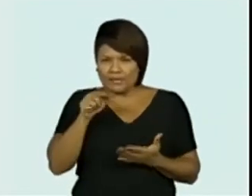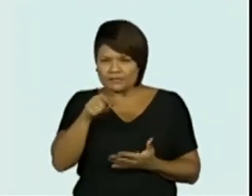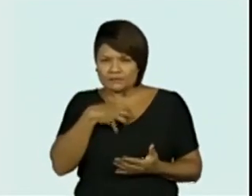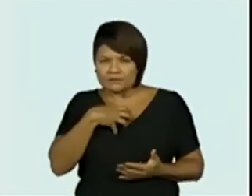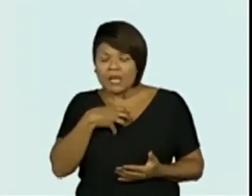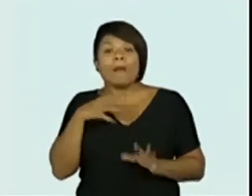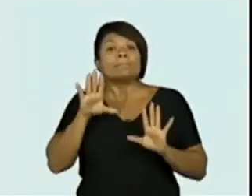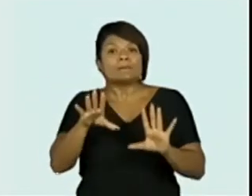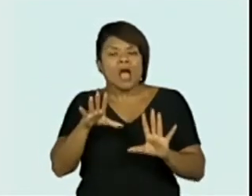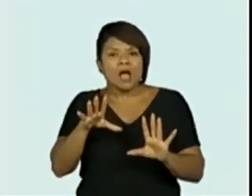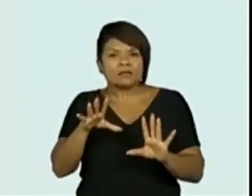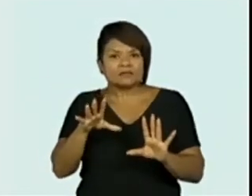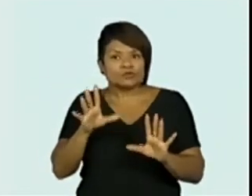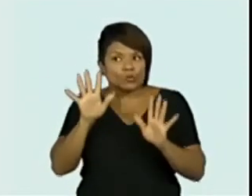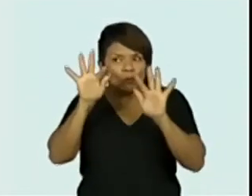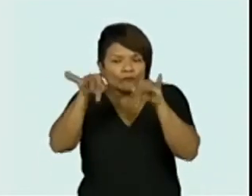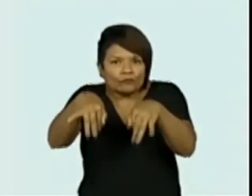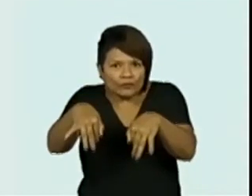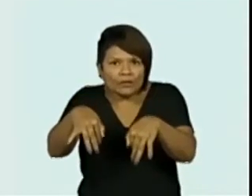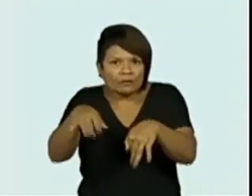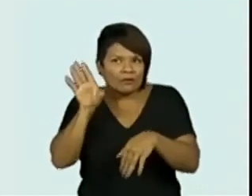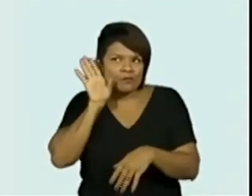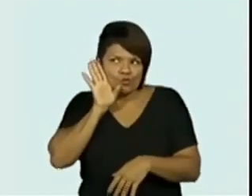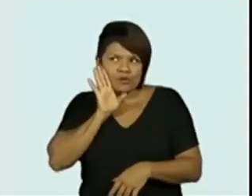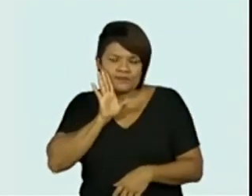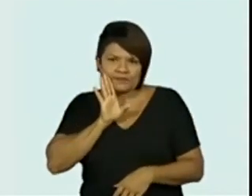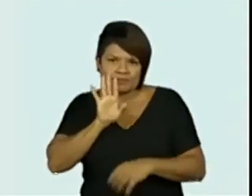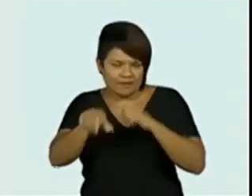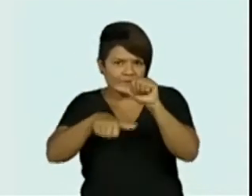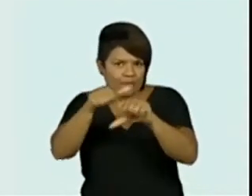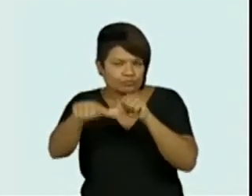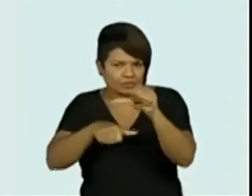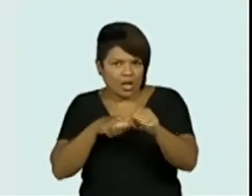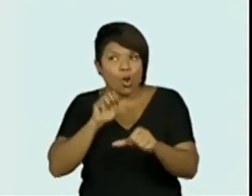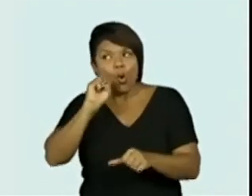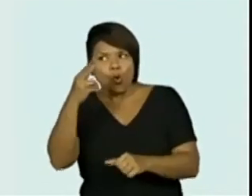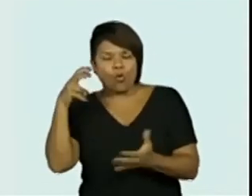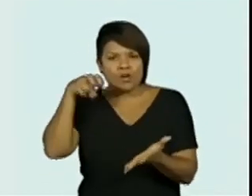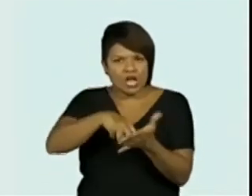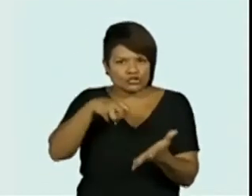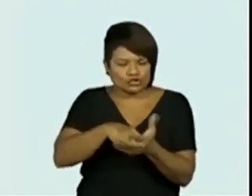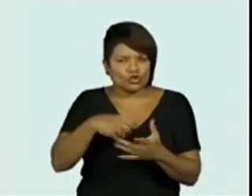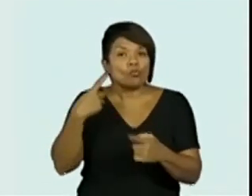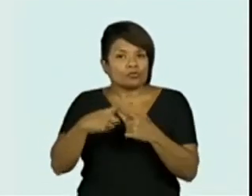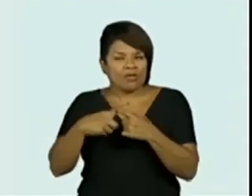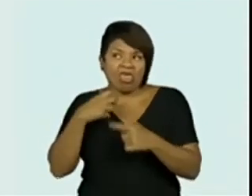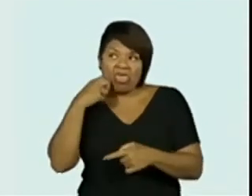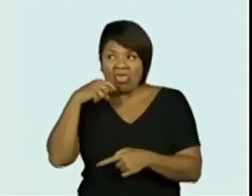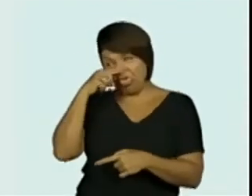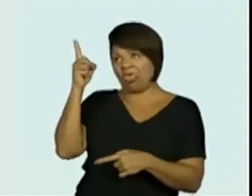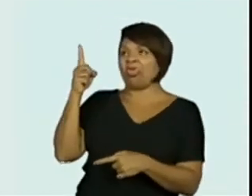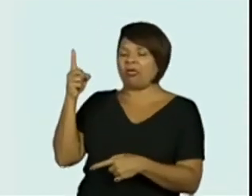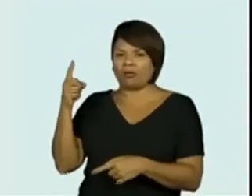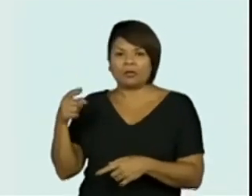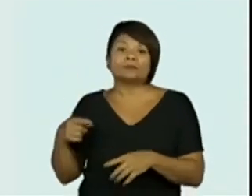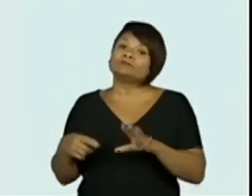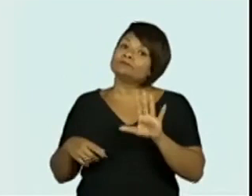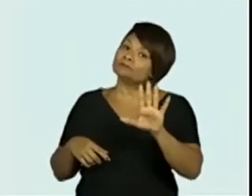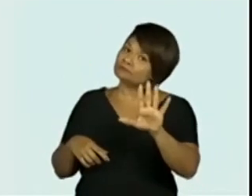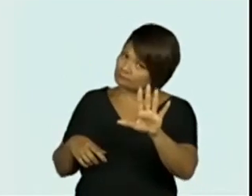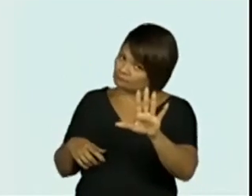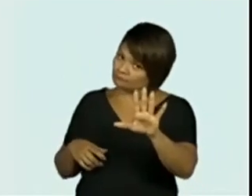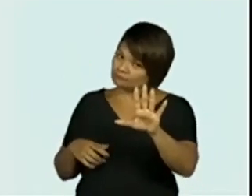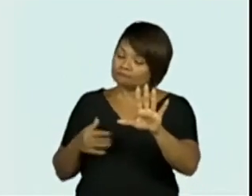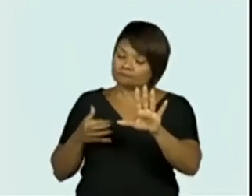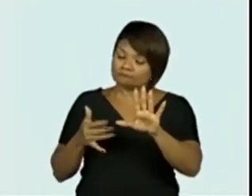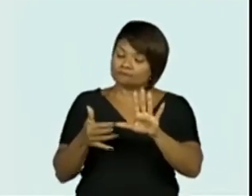Doralice, no fim, não vai ficar boazinha, nem levar castigo pela vaidade. Só vai render um